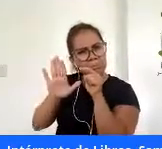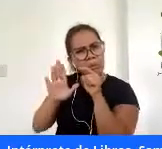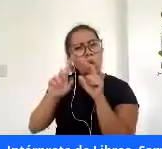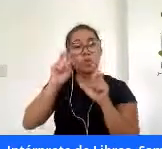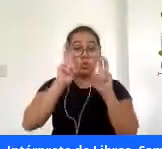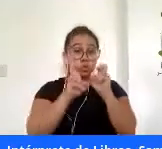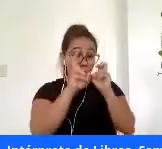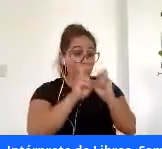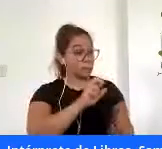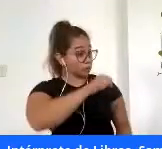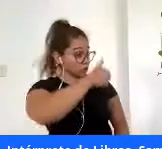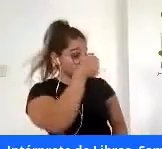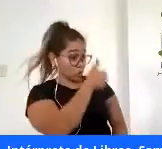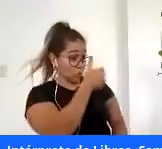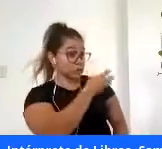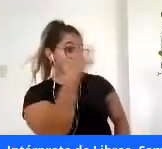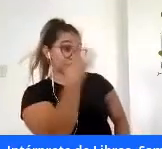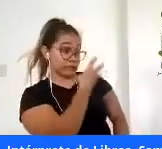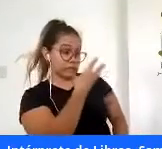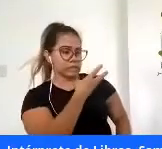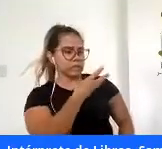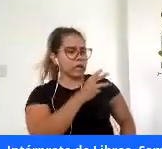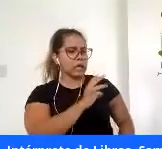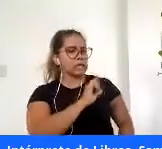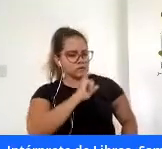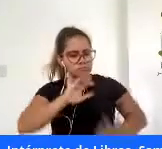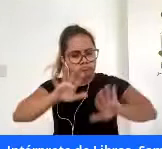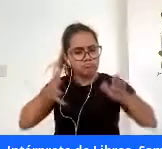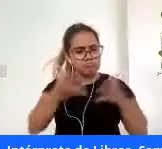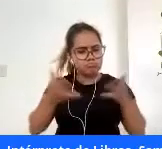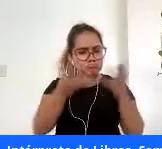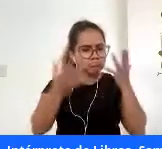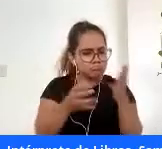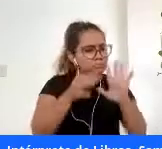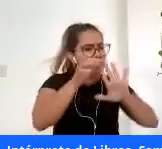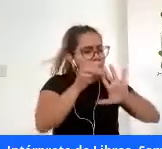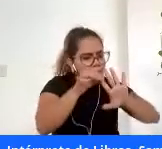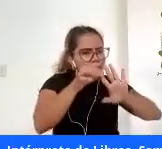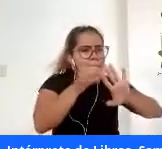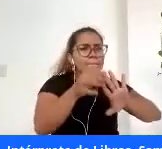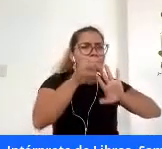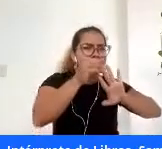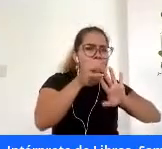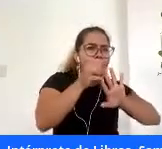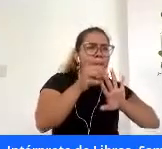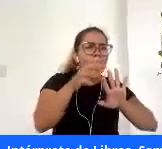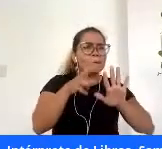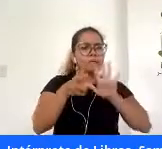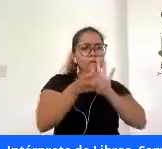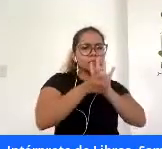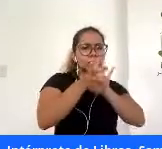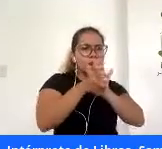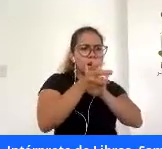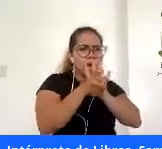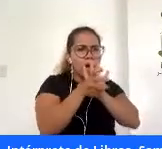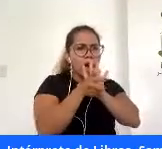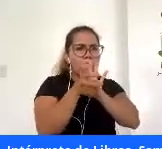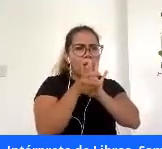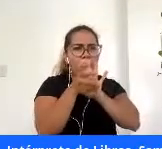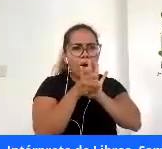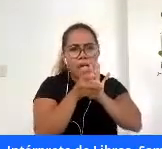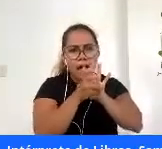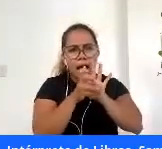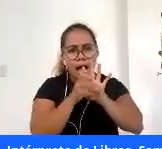dígito 3. Então, quanto mais estimula a extremidade desses dedos, esses sensores eles são muito estimulados e aí